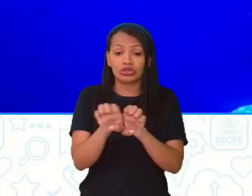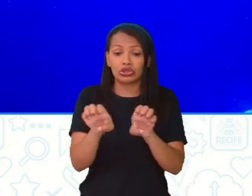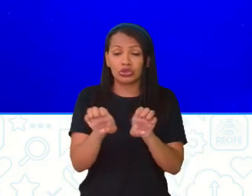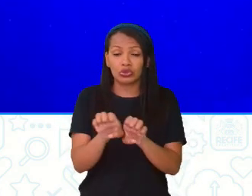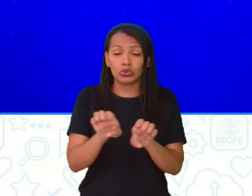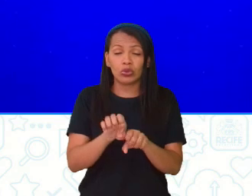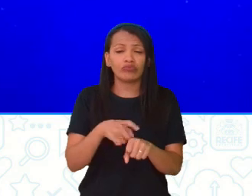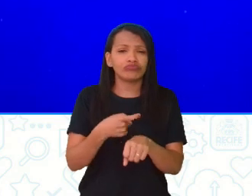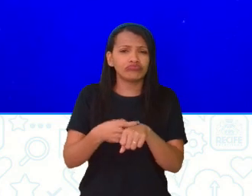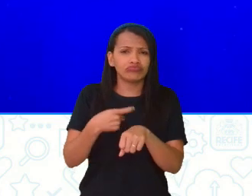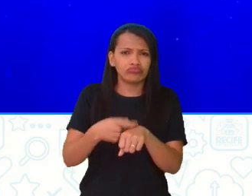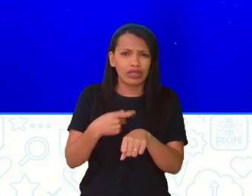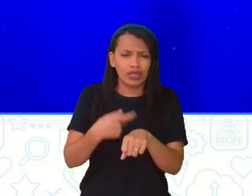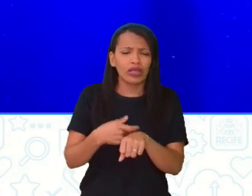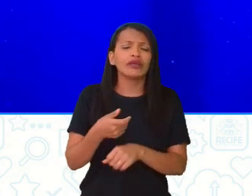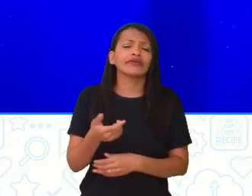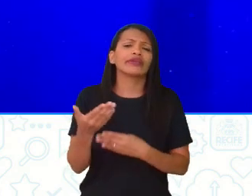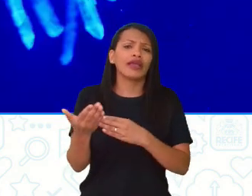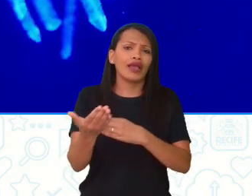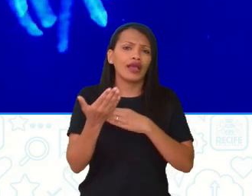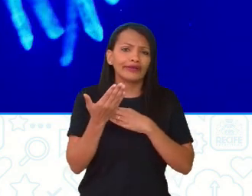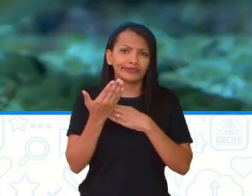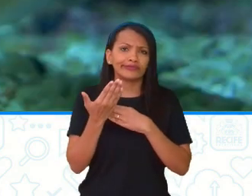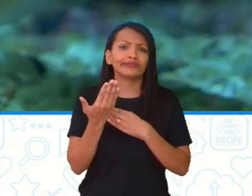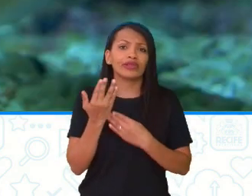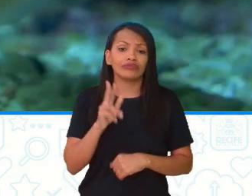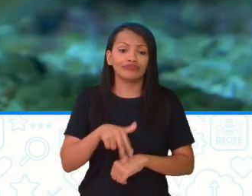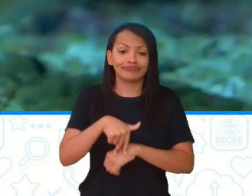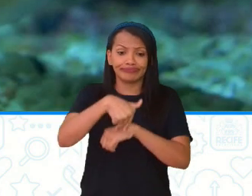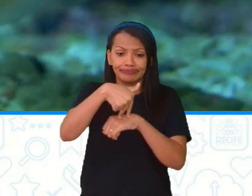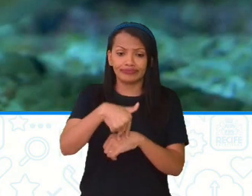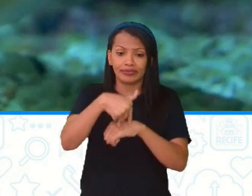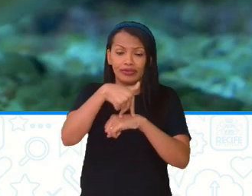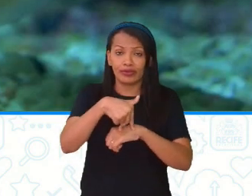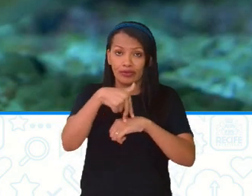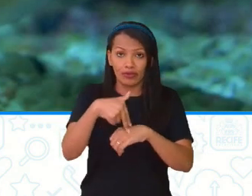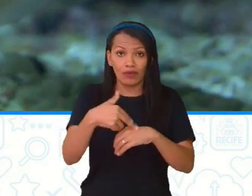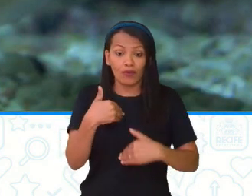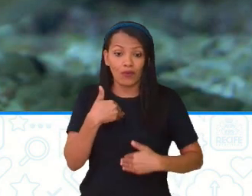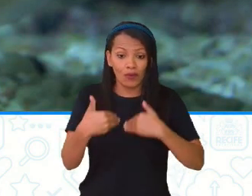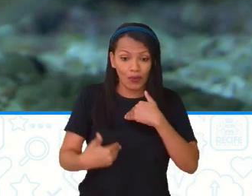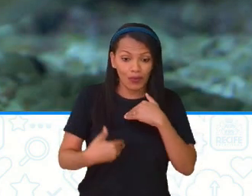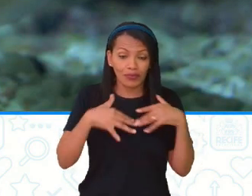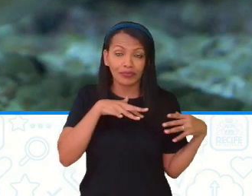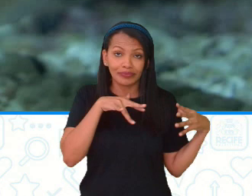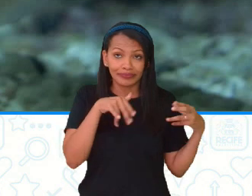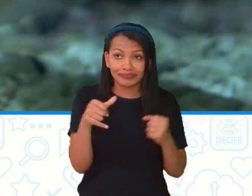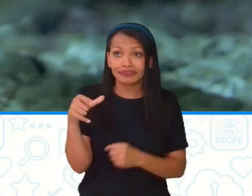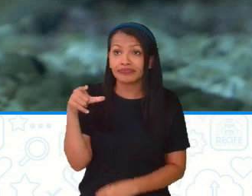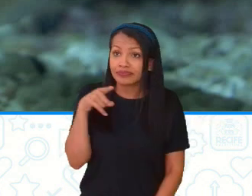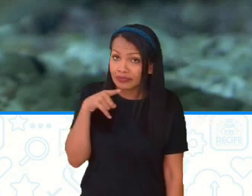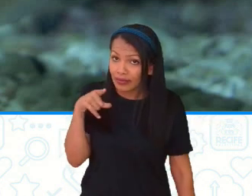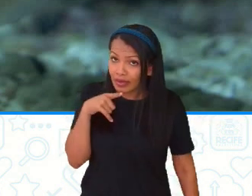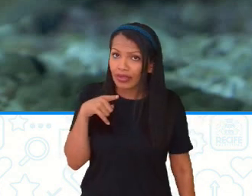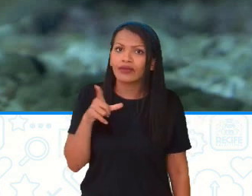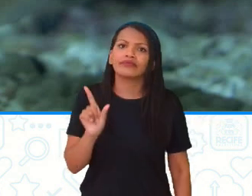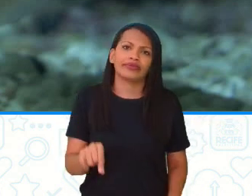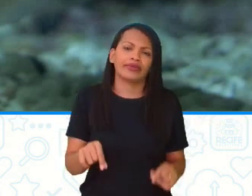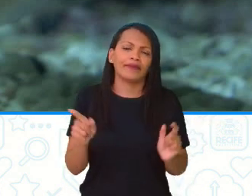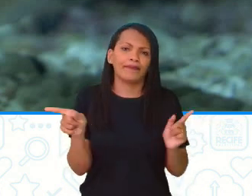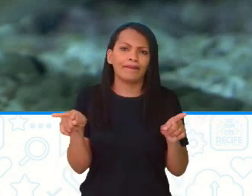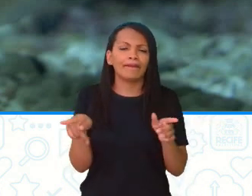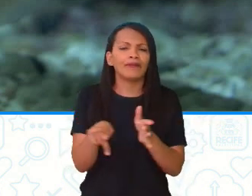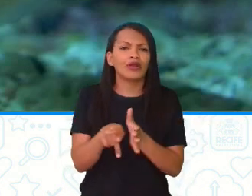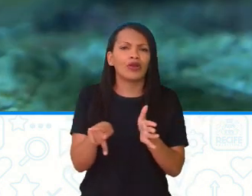que ajudam a sustentar o corpo desses animais, tá? Então, Existem invertebrados que são aquáticos, que a